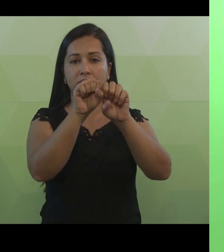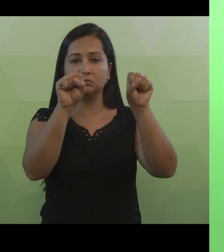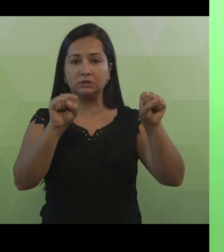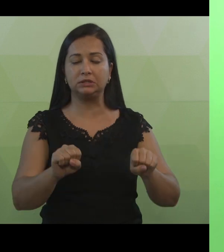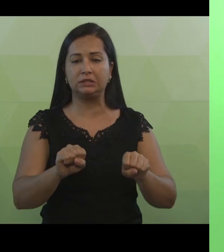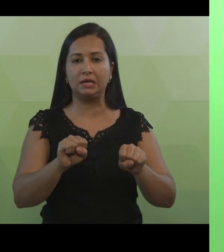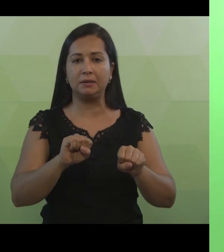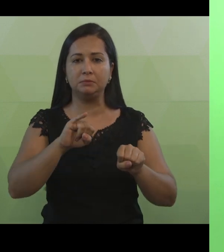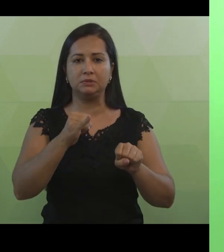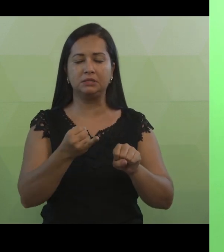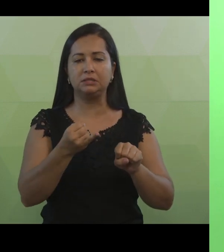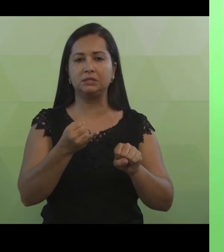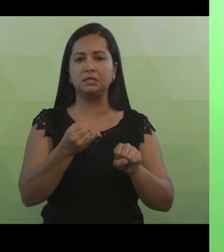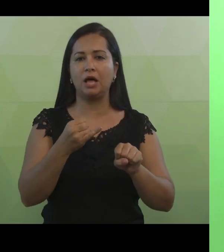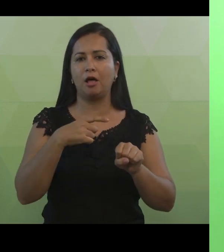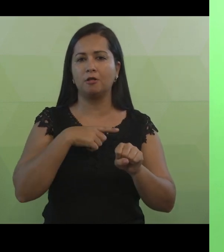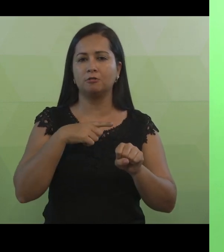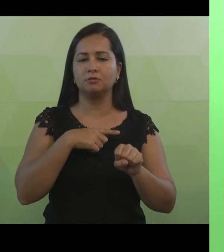ser invadido